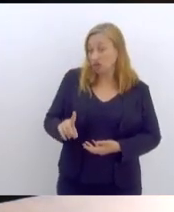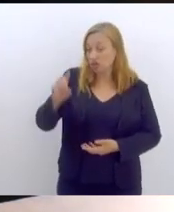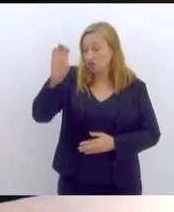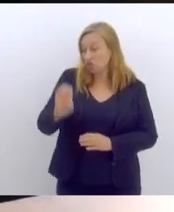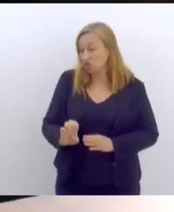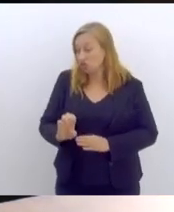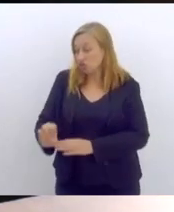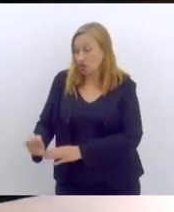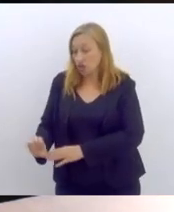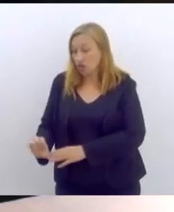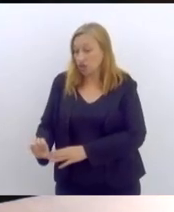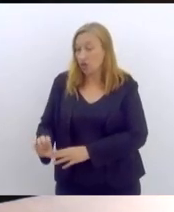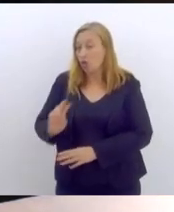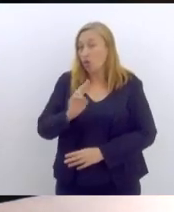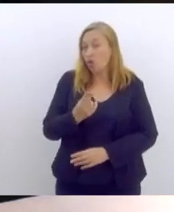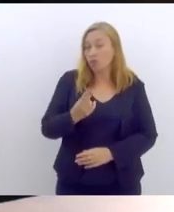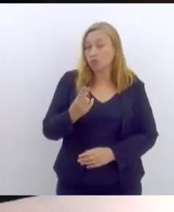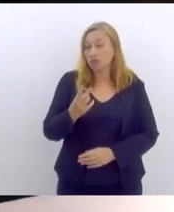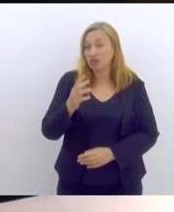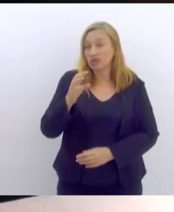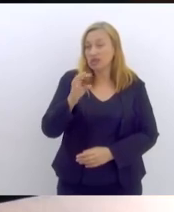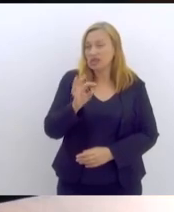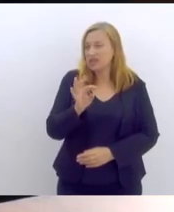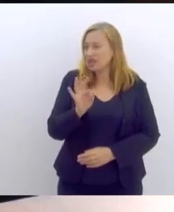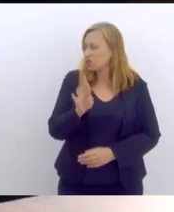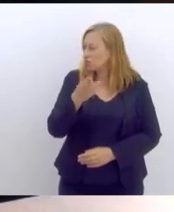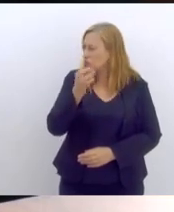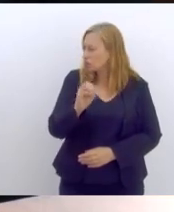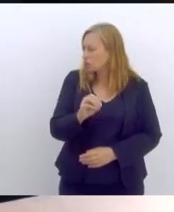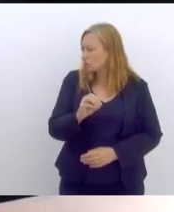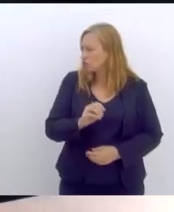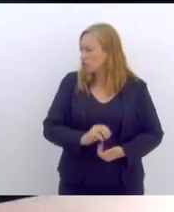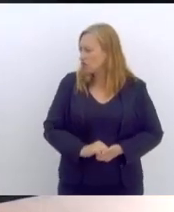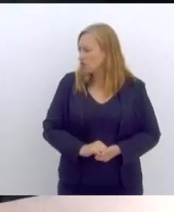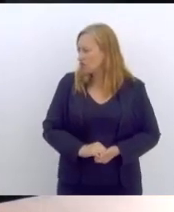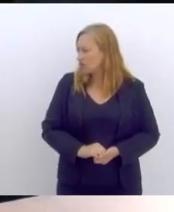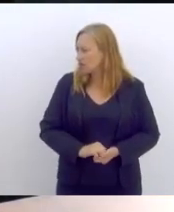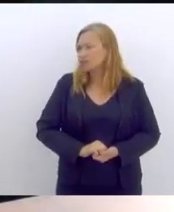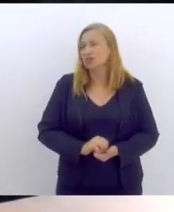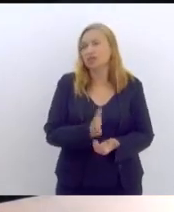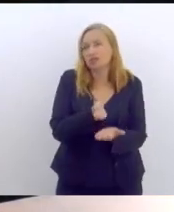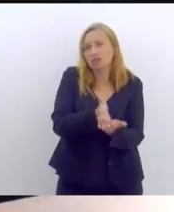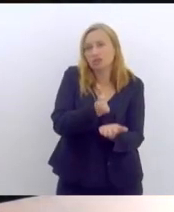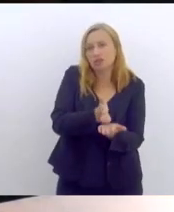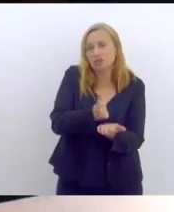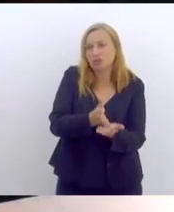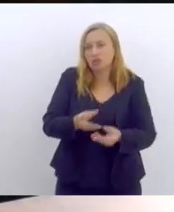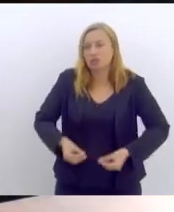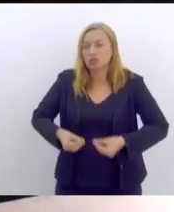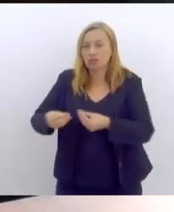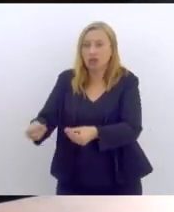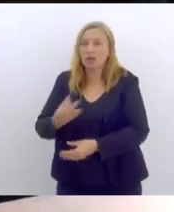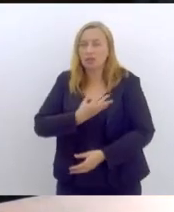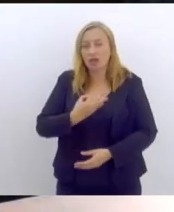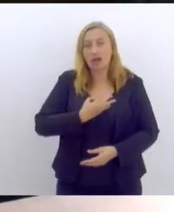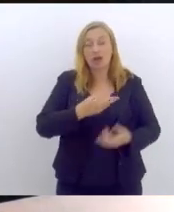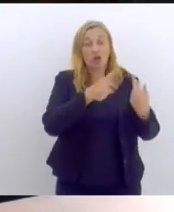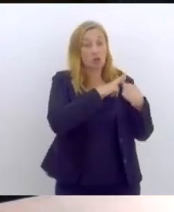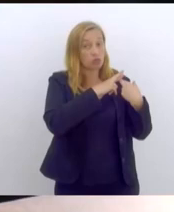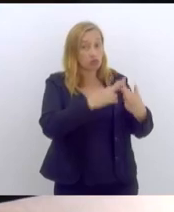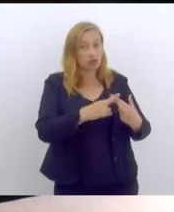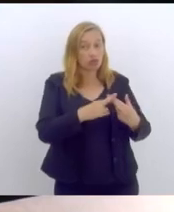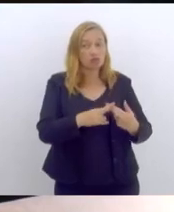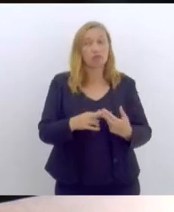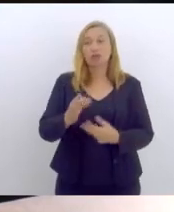esquerda ou de centro. Primeiro, considero que quem dá a medalha é o responsável pela medalha.